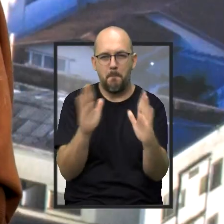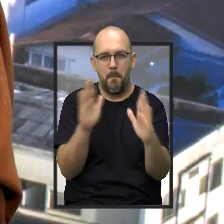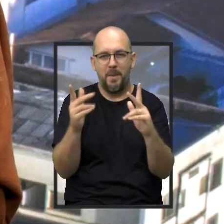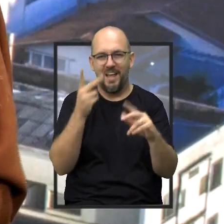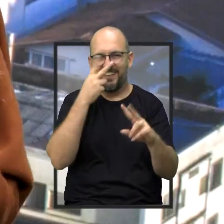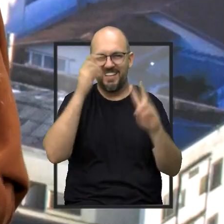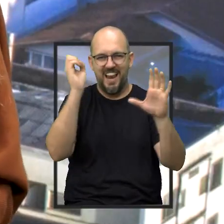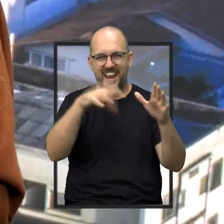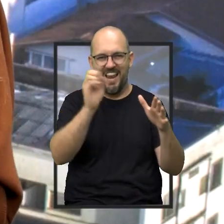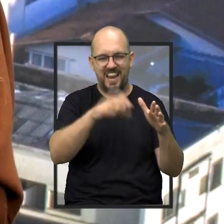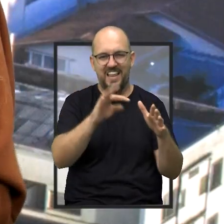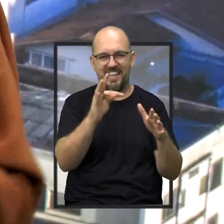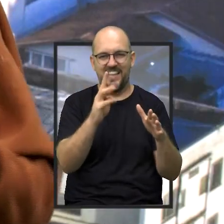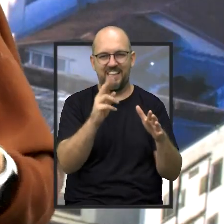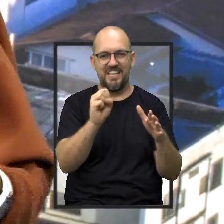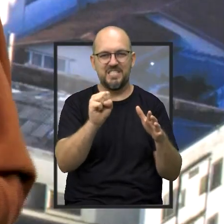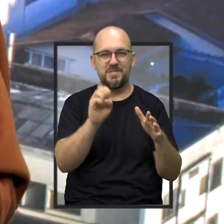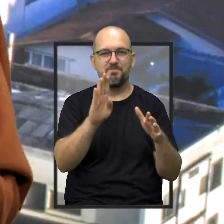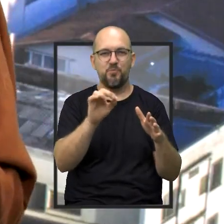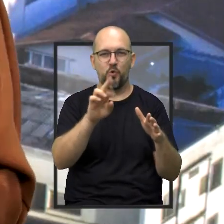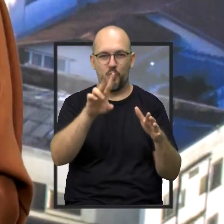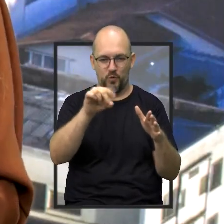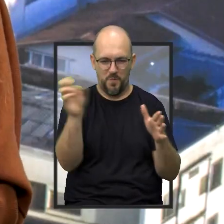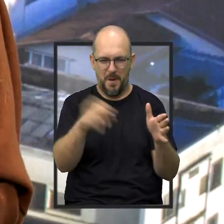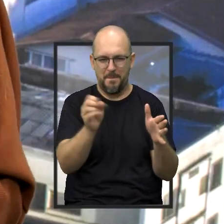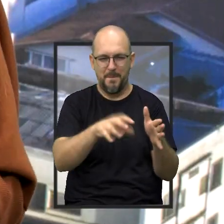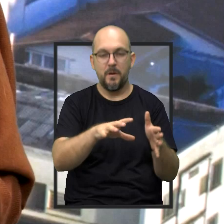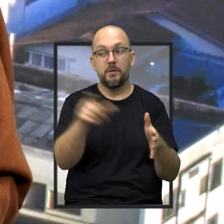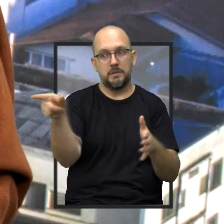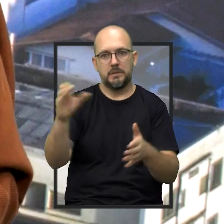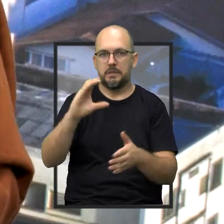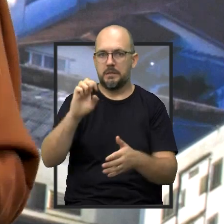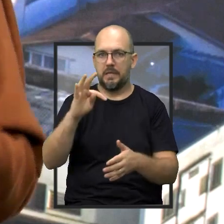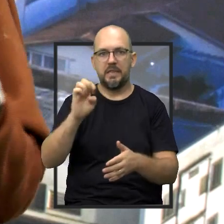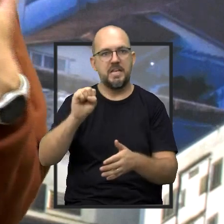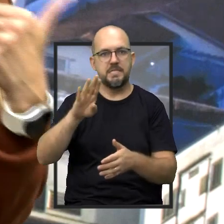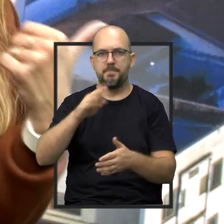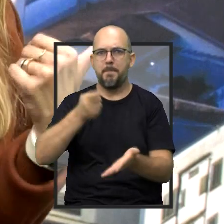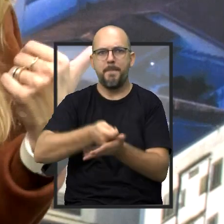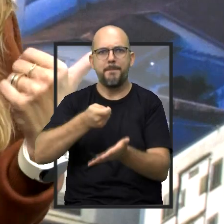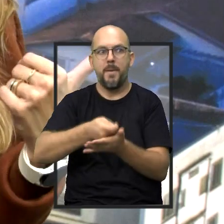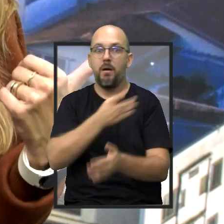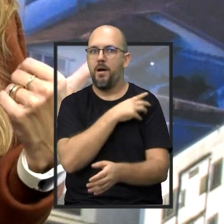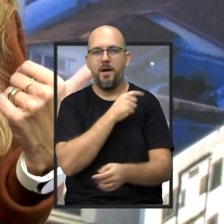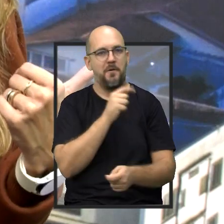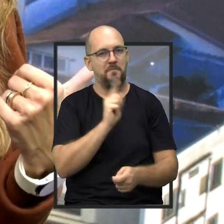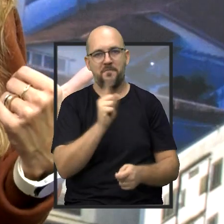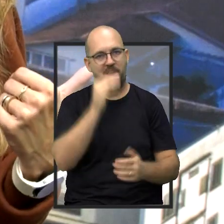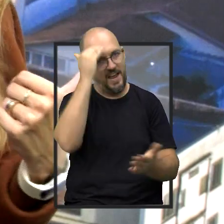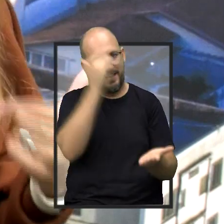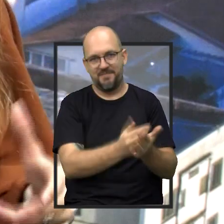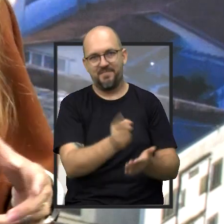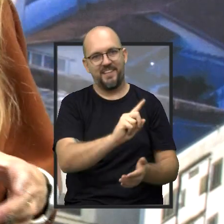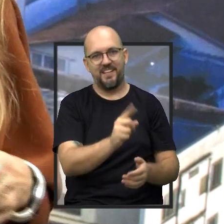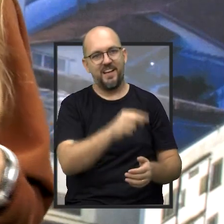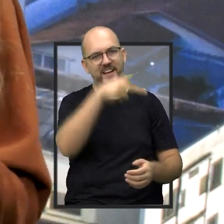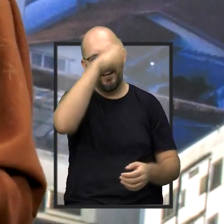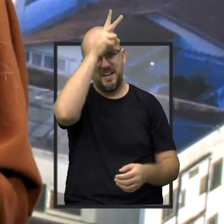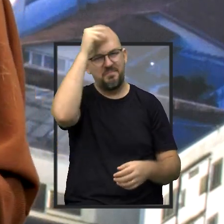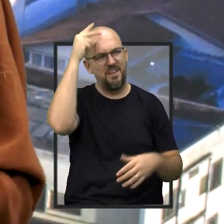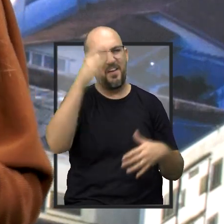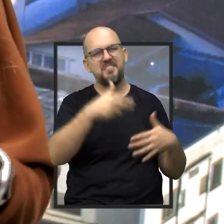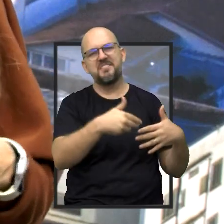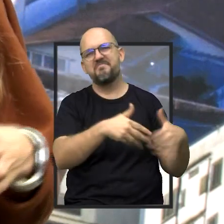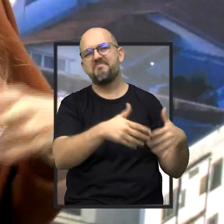questão do transbordo, da área de transbordo, também com exigências da CETESB, que não foram cumpridas. E aqui a gente não